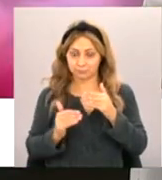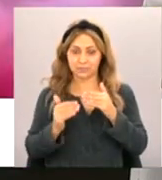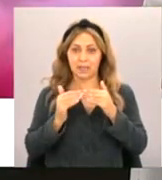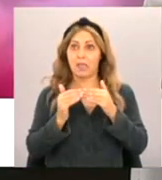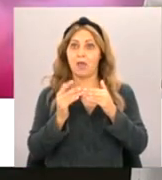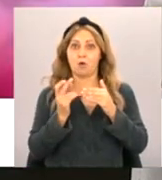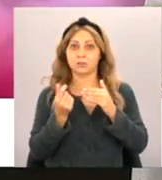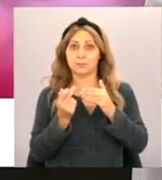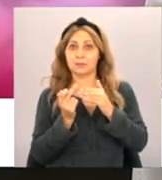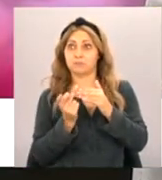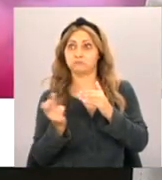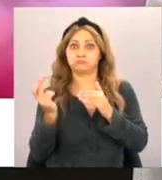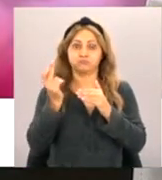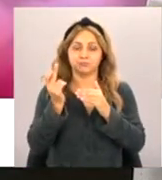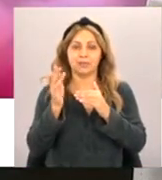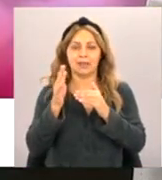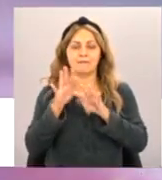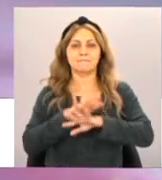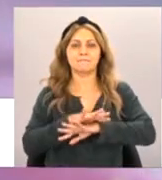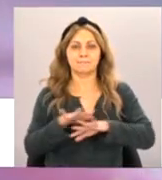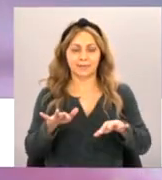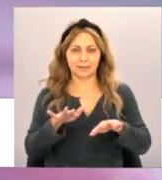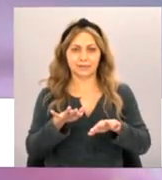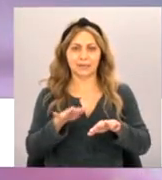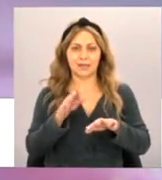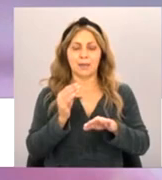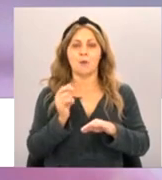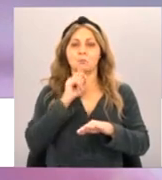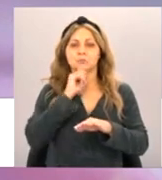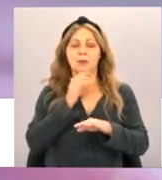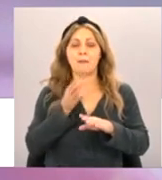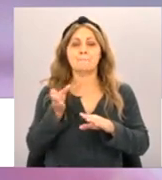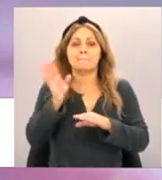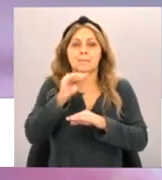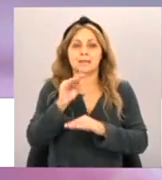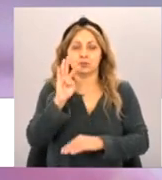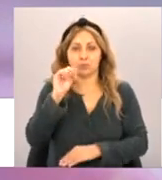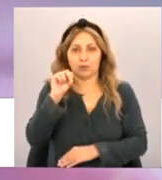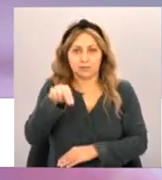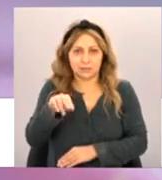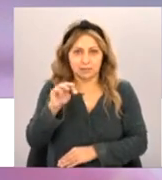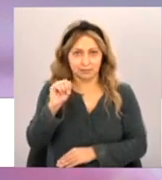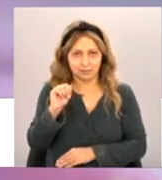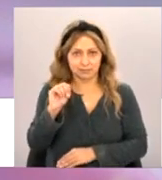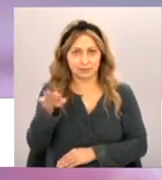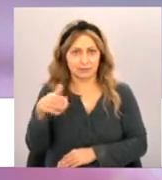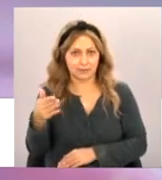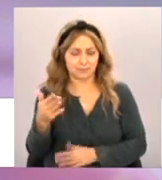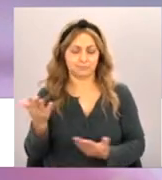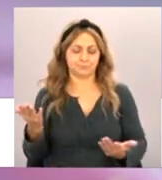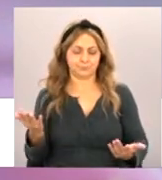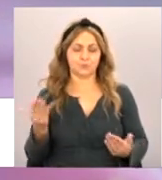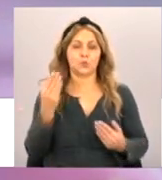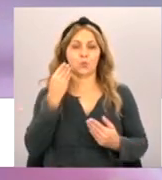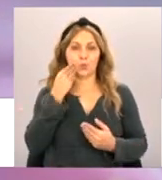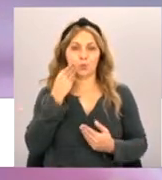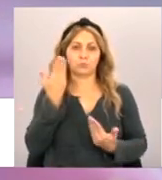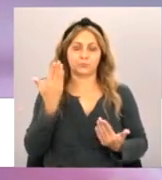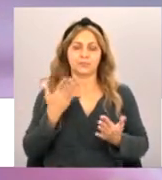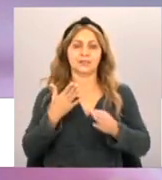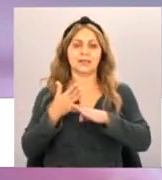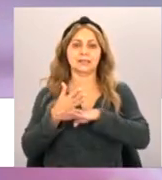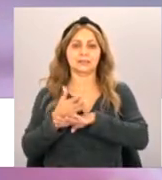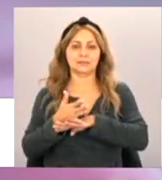é ter mais recursos no sms ter mais recursos um SMS desde fazer o combate nós temos que fazer